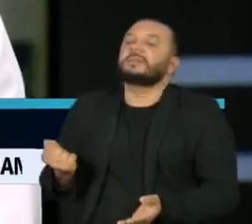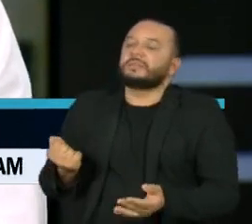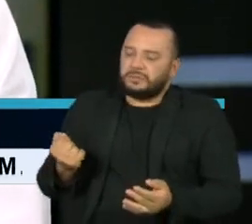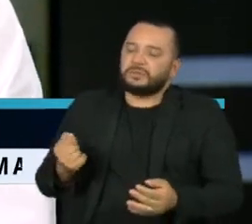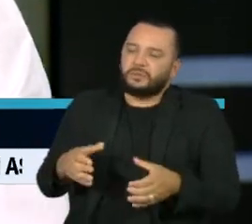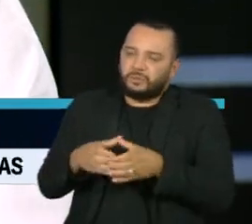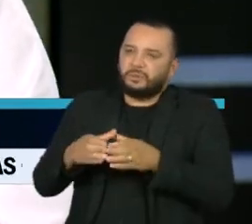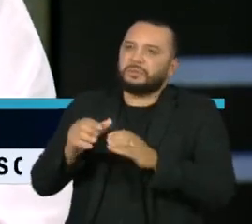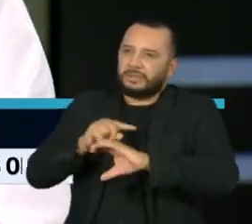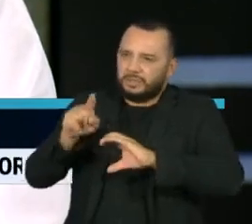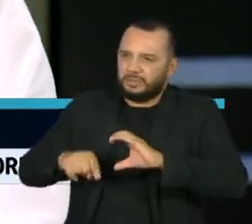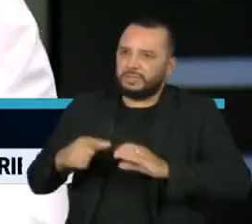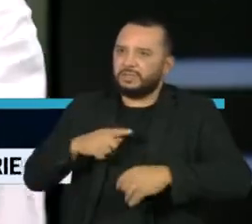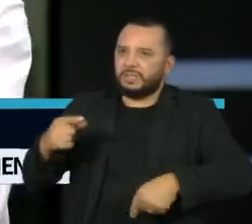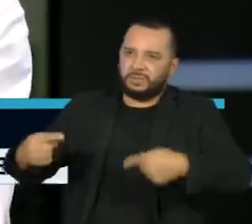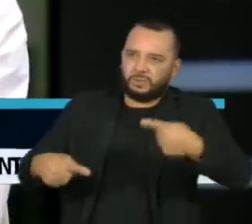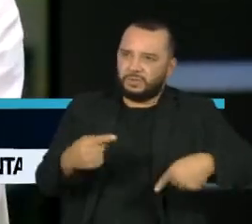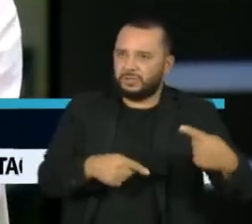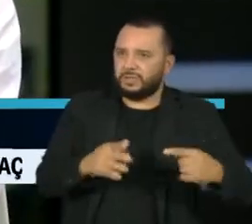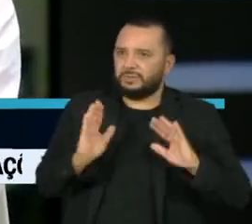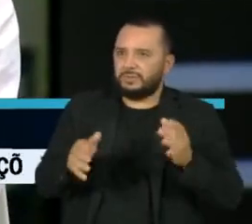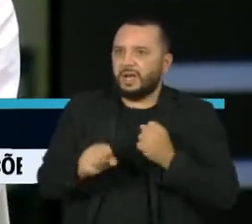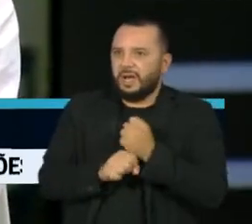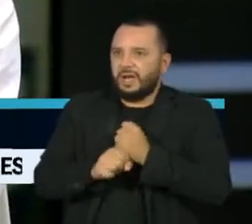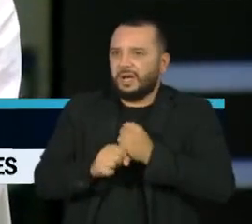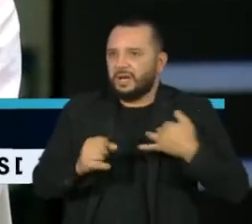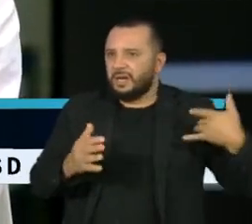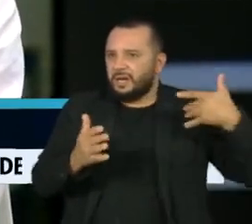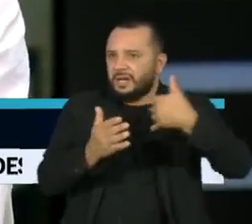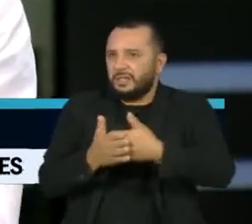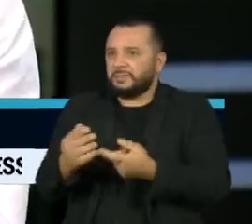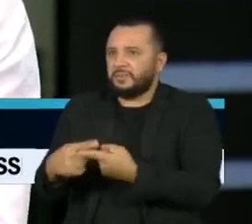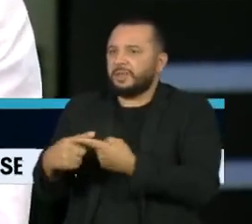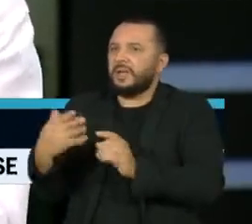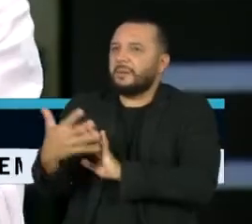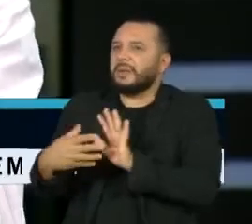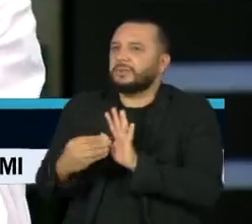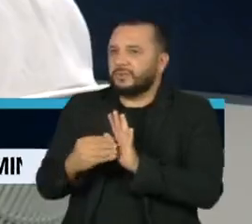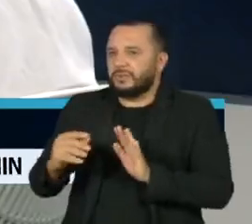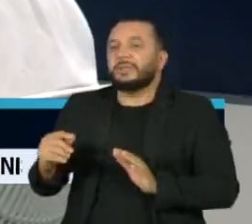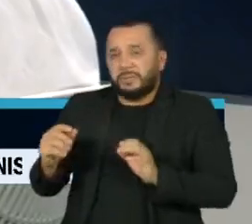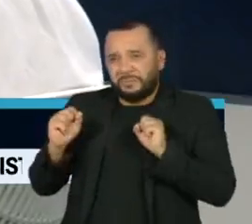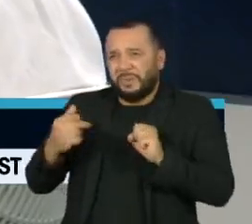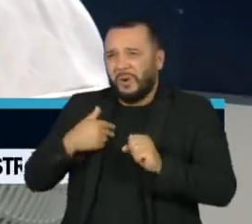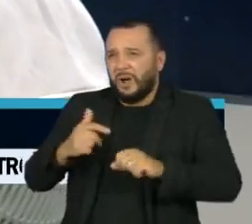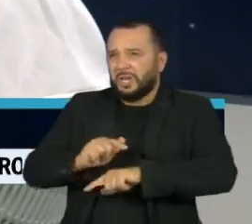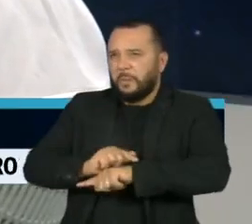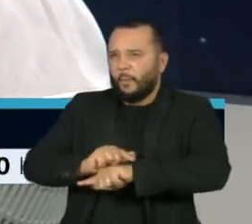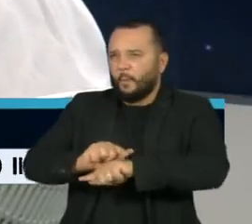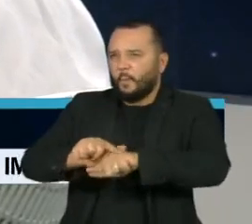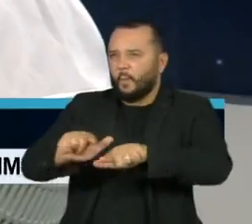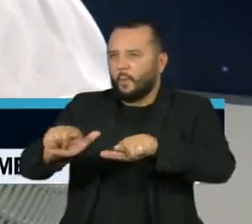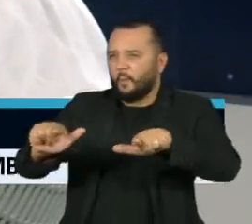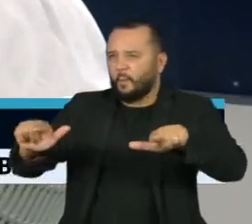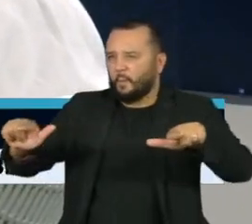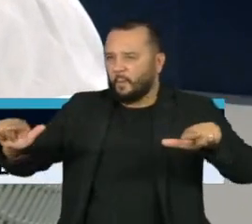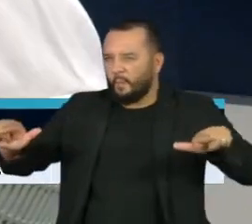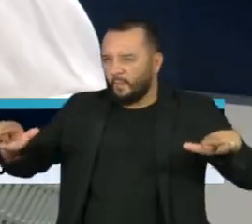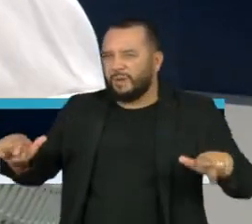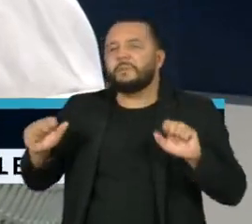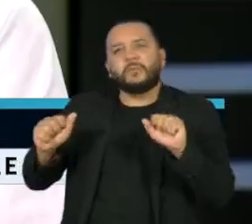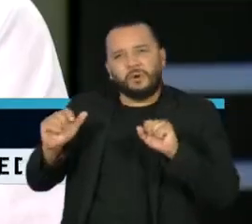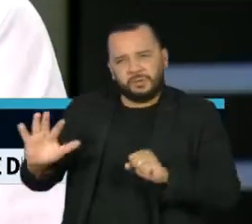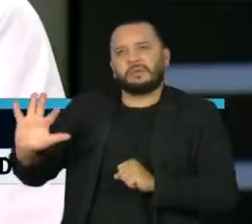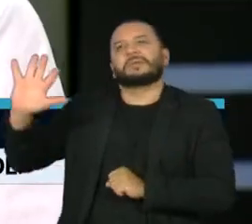tempo, quer dizer, inclusive, no caso da Amazônia, se fala muito da savanização da floresta, das bordas da floresta.